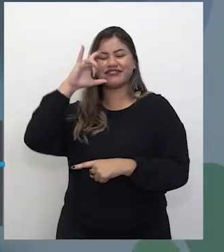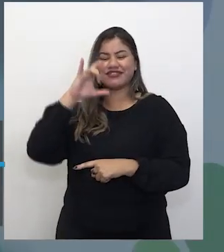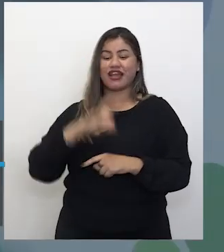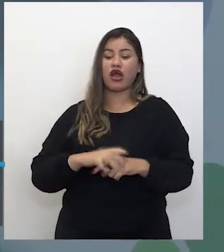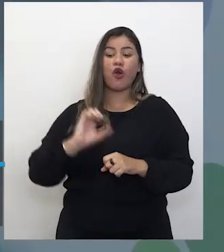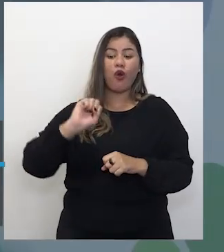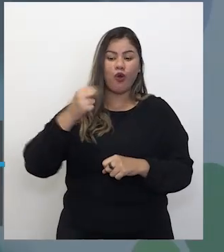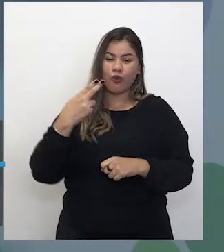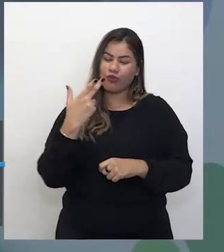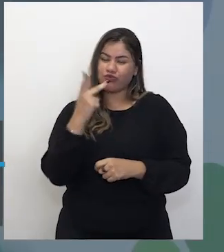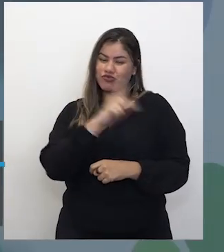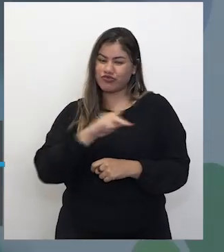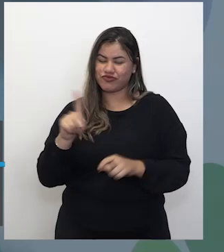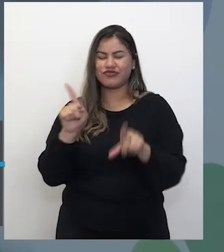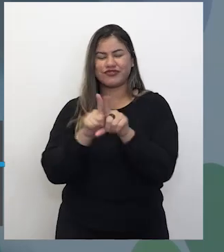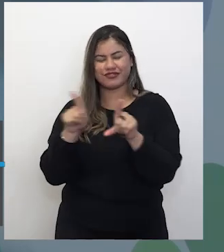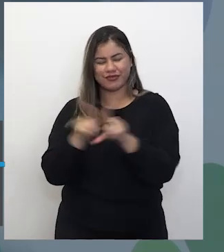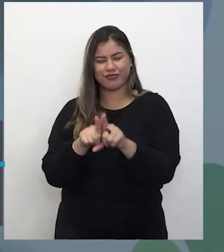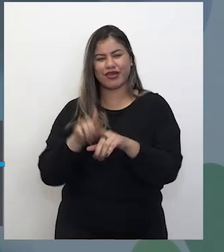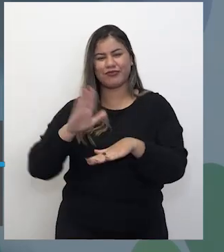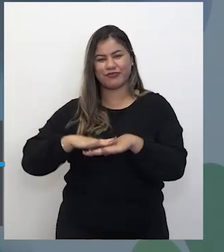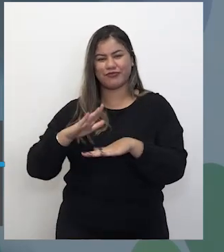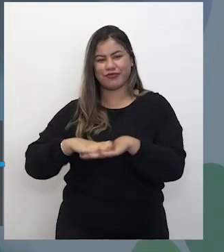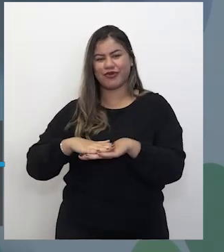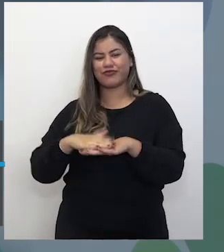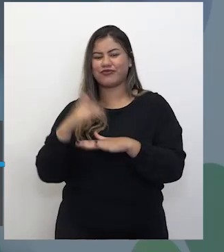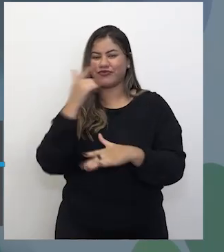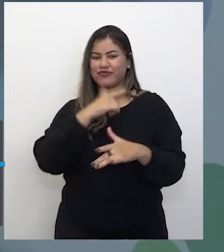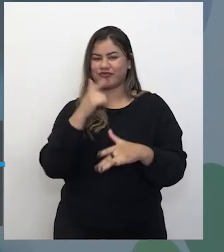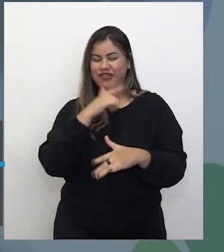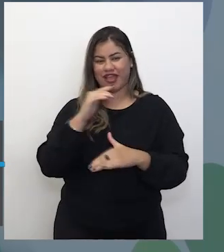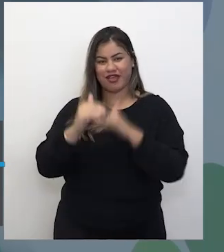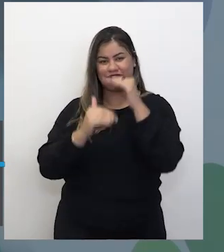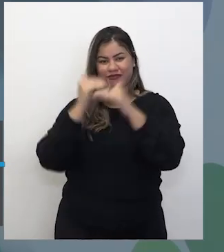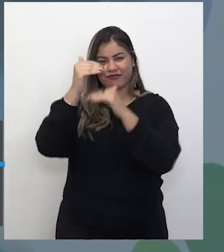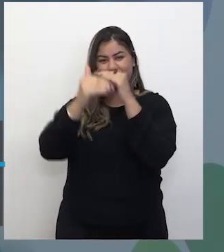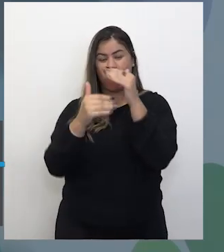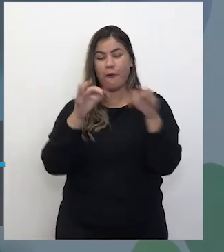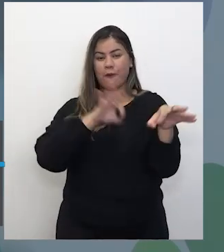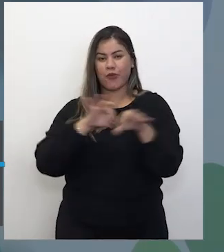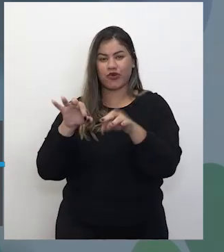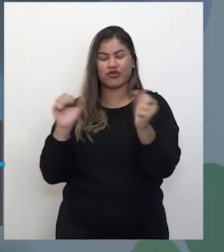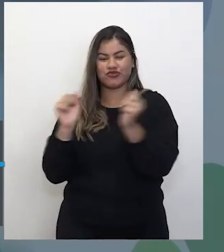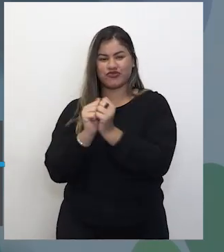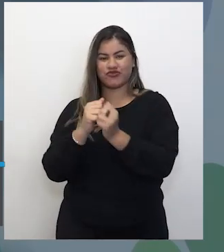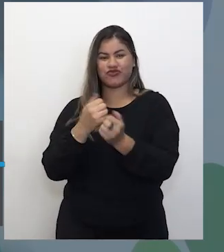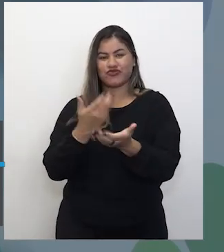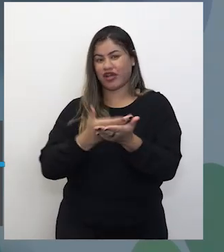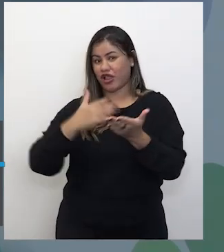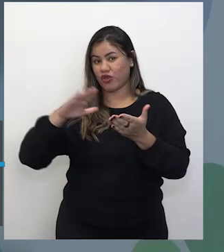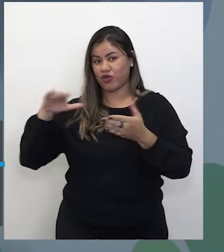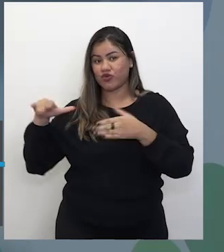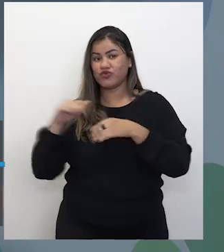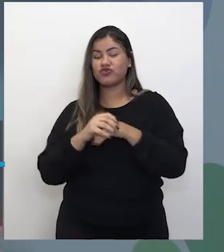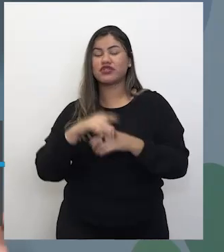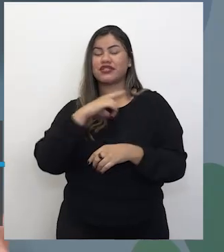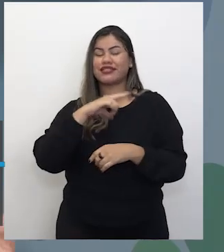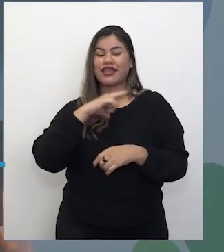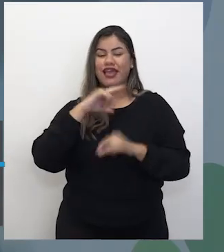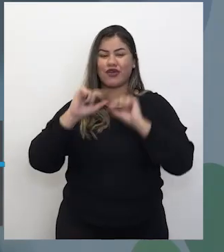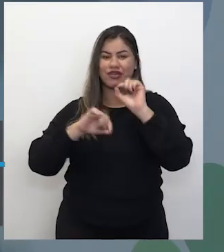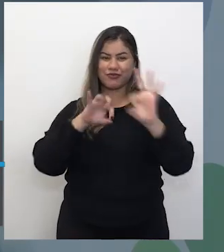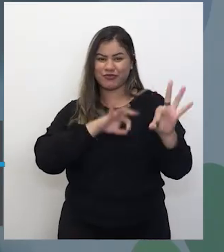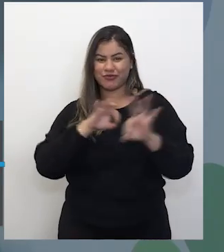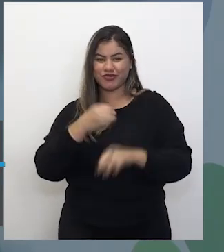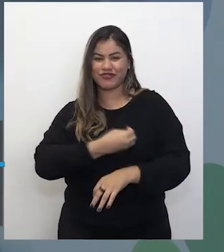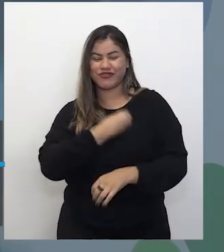os professores. Eu sei que os professores têm desenvolvido muitos projetos com os alunos, têm juntado o projeto de vida